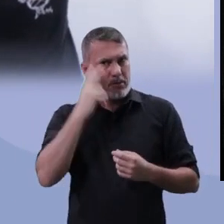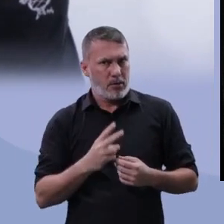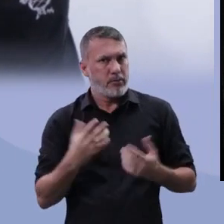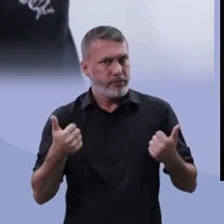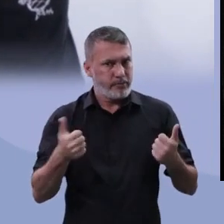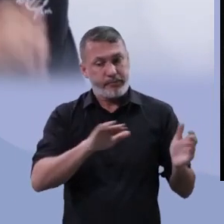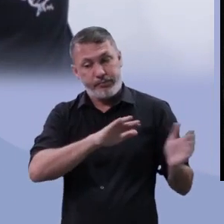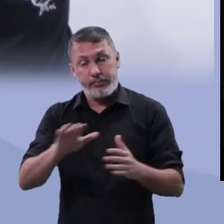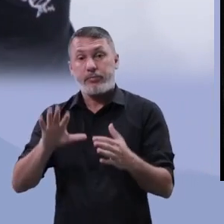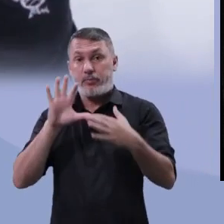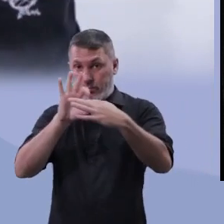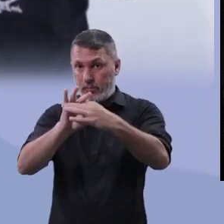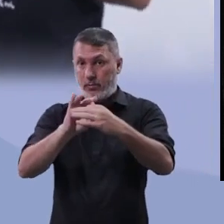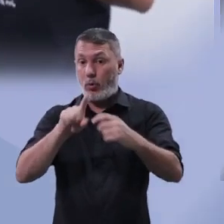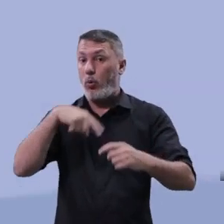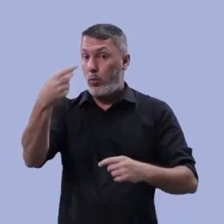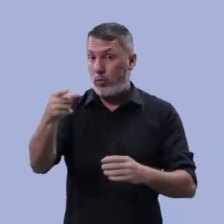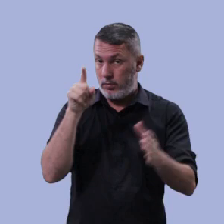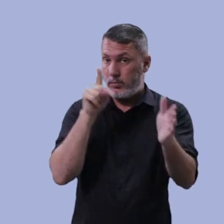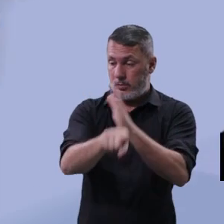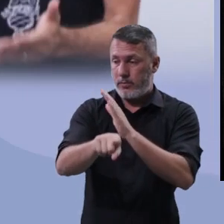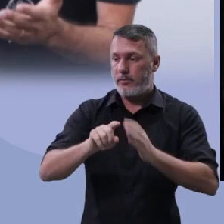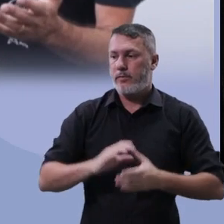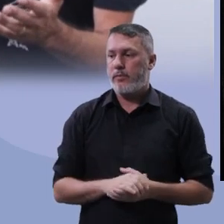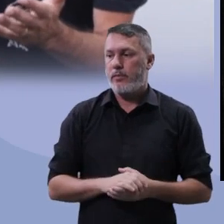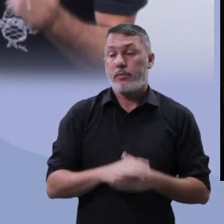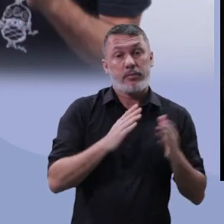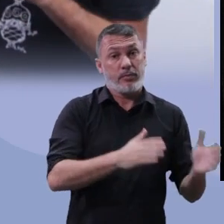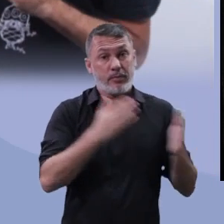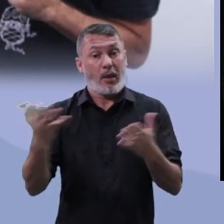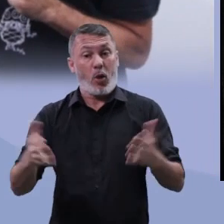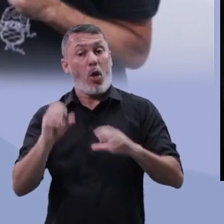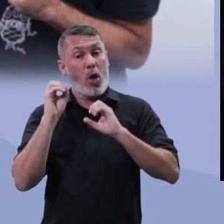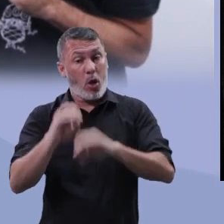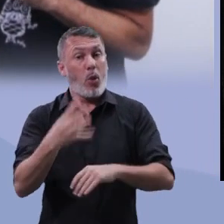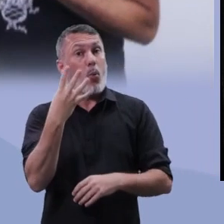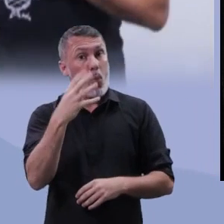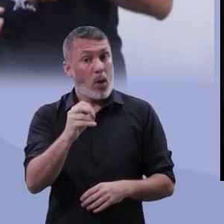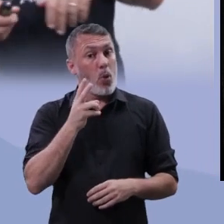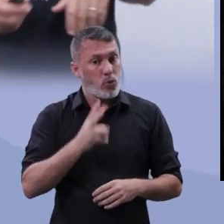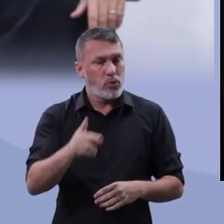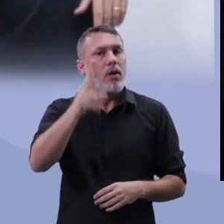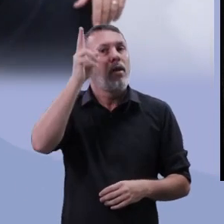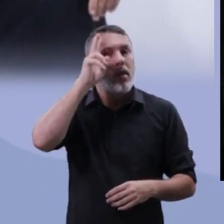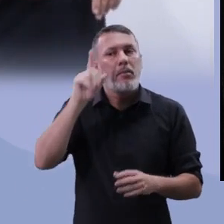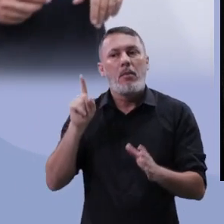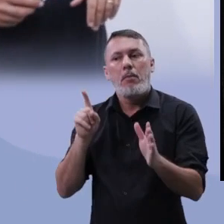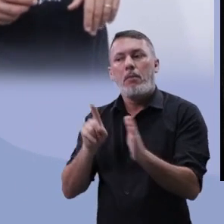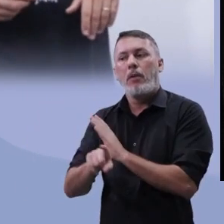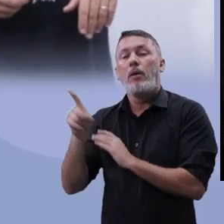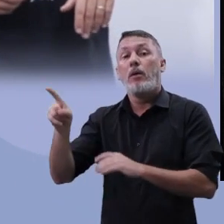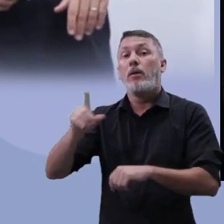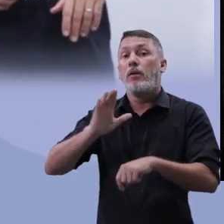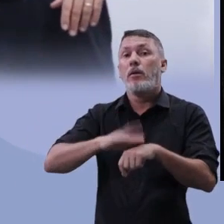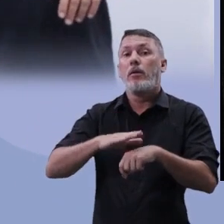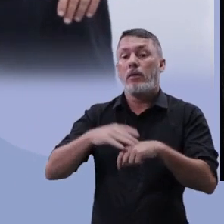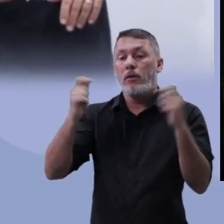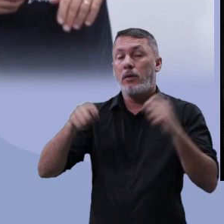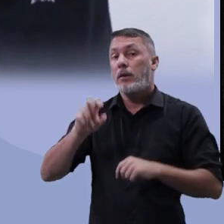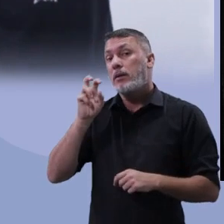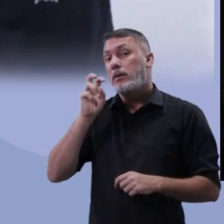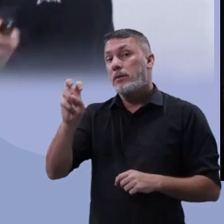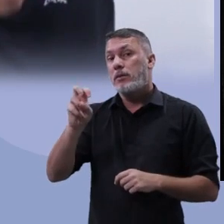Vamos junto? Então vamos para a próxima questão. Continuando a nossa aula 40, meu hacker, vamos aqui numa questão na